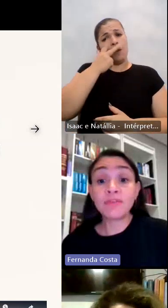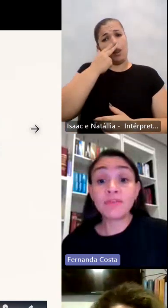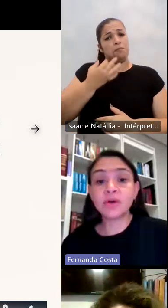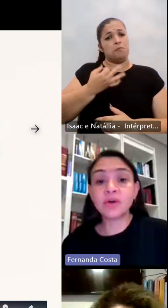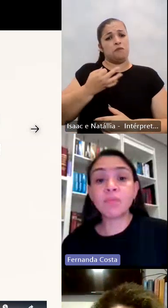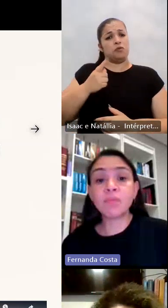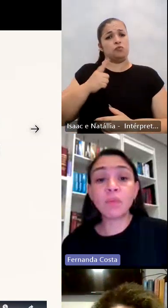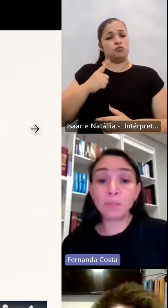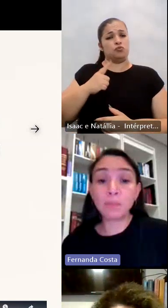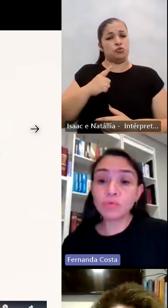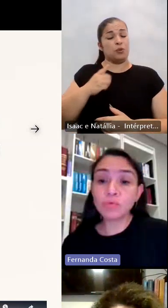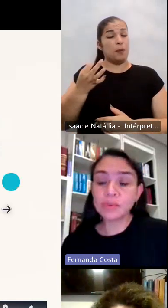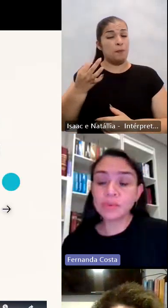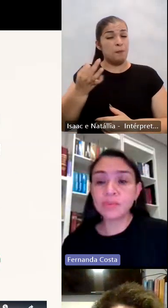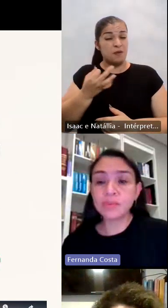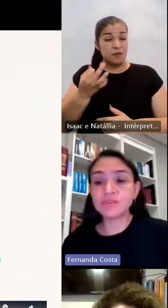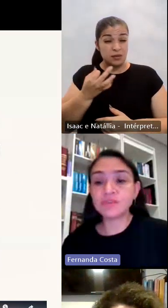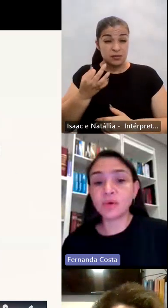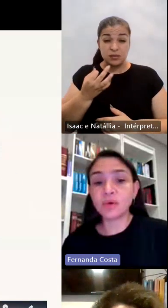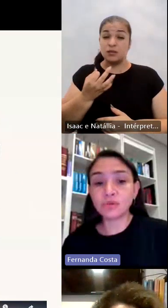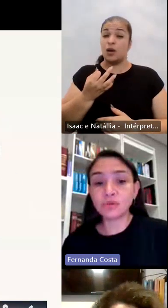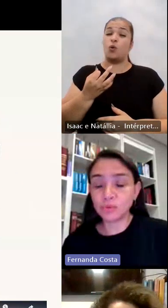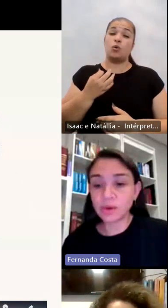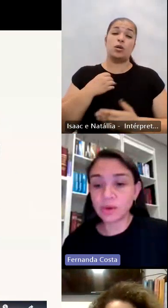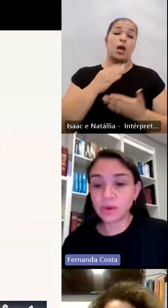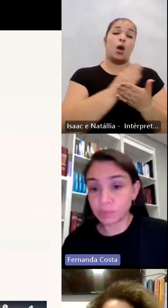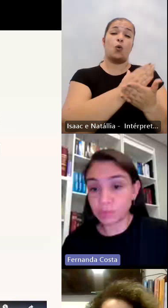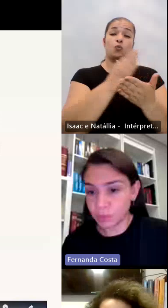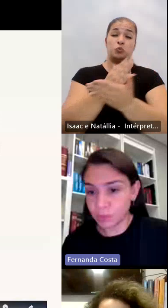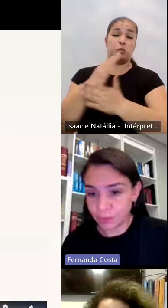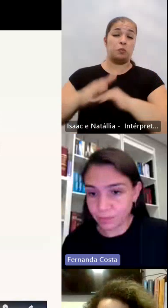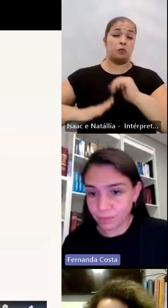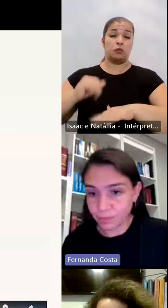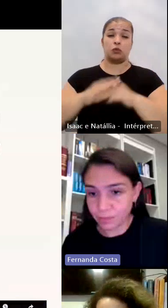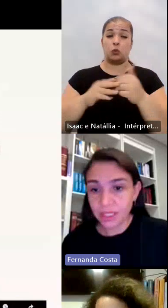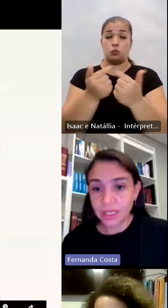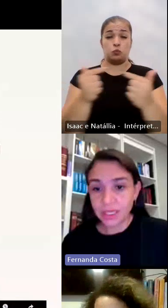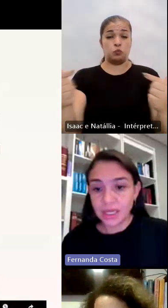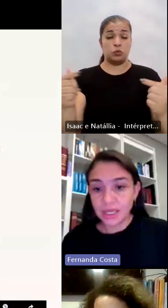uma perfeição como poucos em minha profissão possuem ou já possuíram.